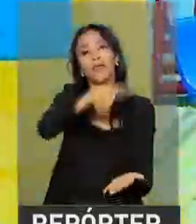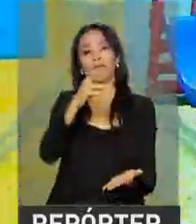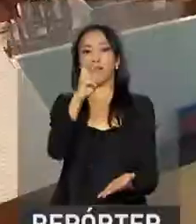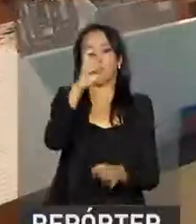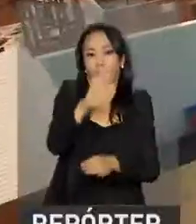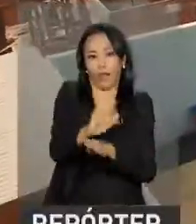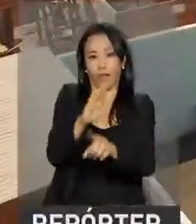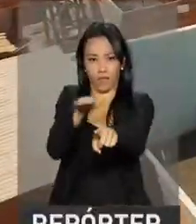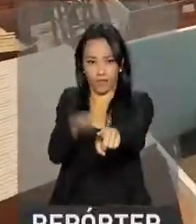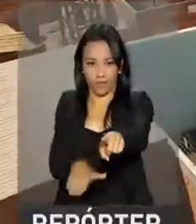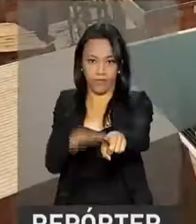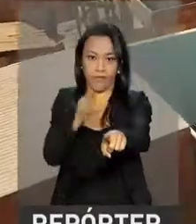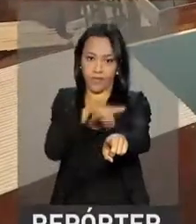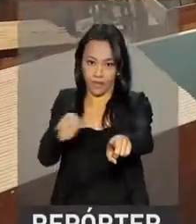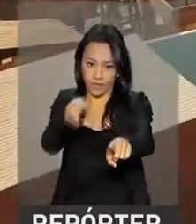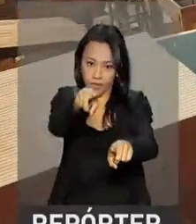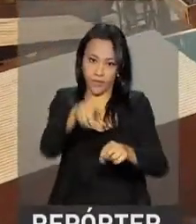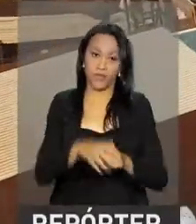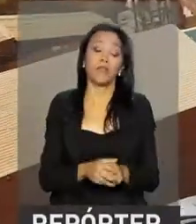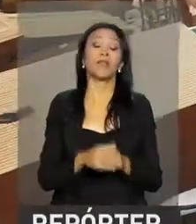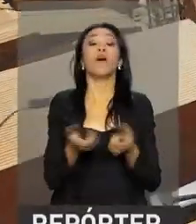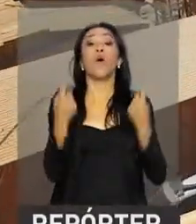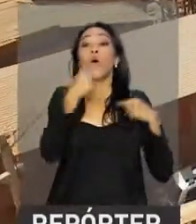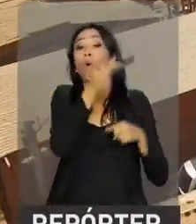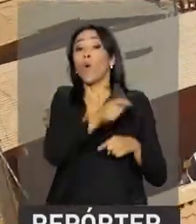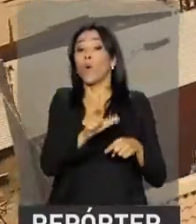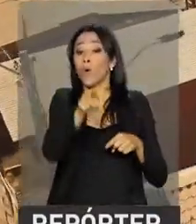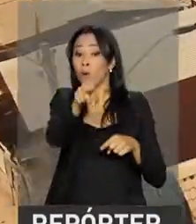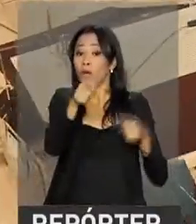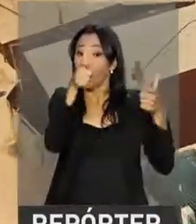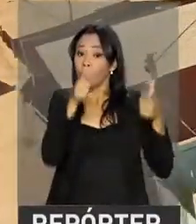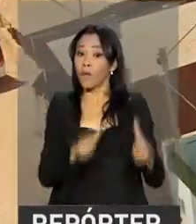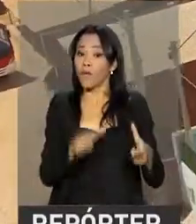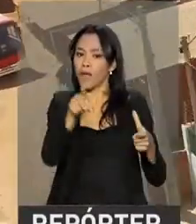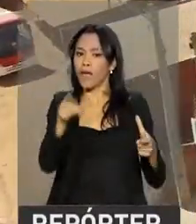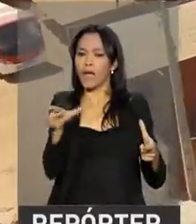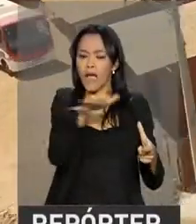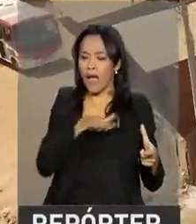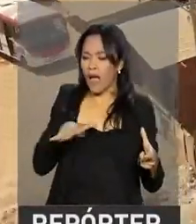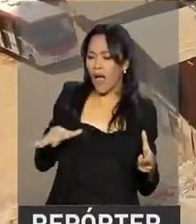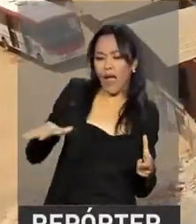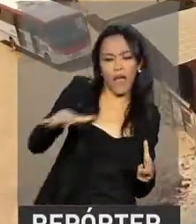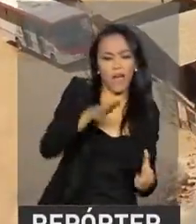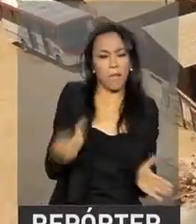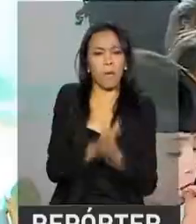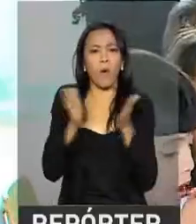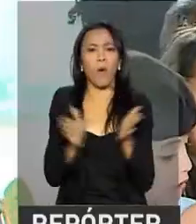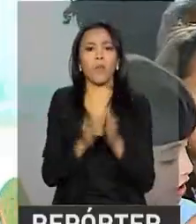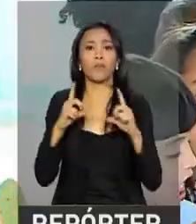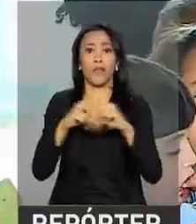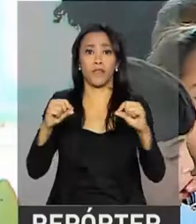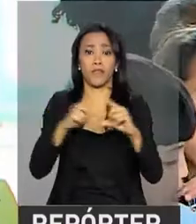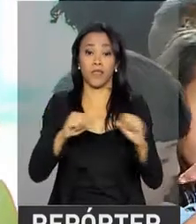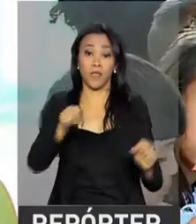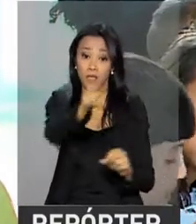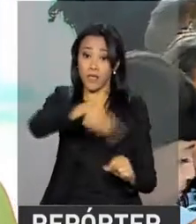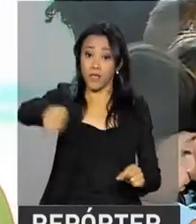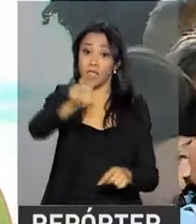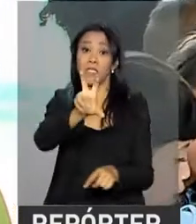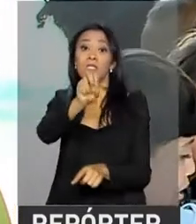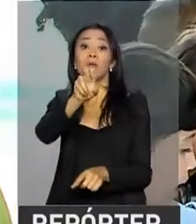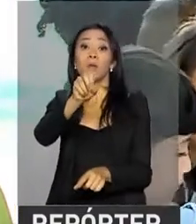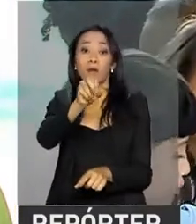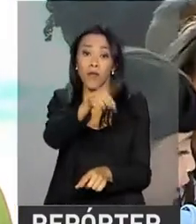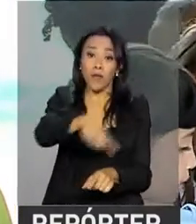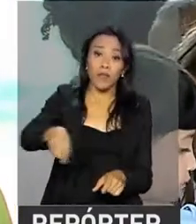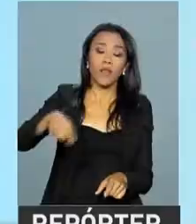o centro social santa clara em uma das regiões mais pobres do distrito federal os 50 alunos que têm entre 2